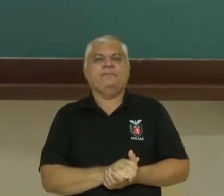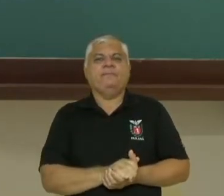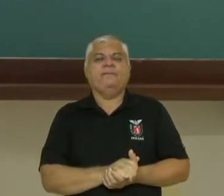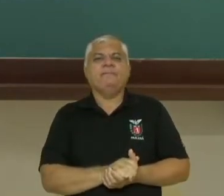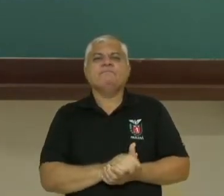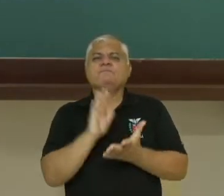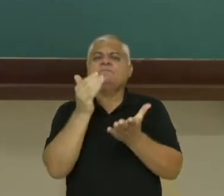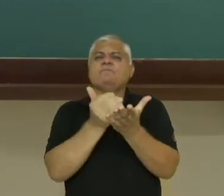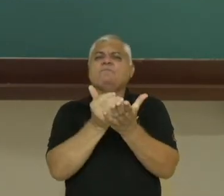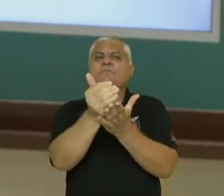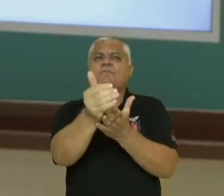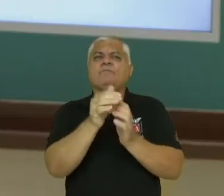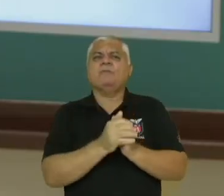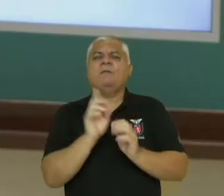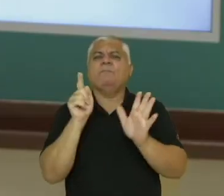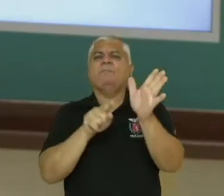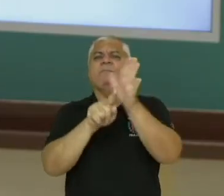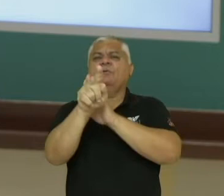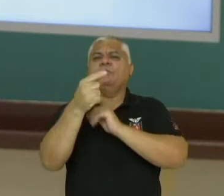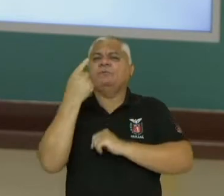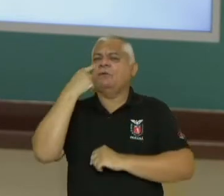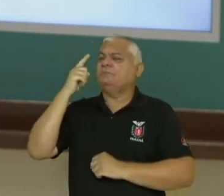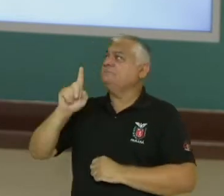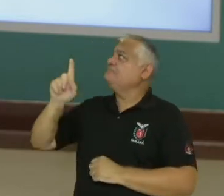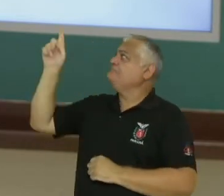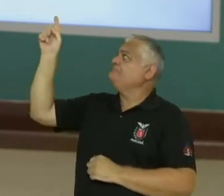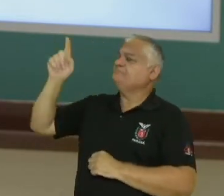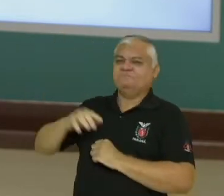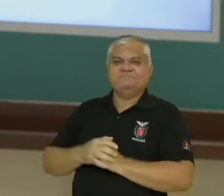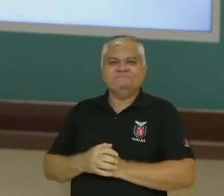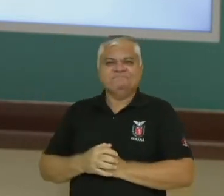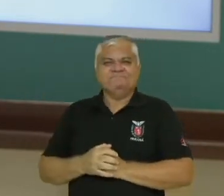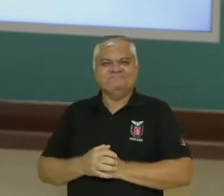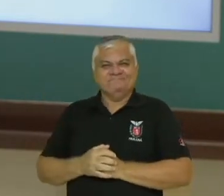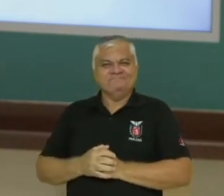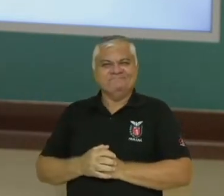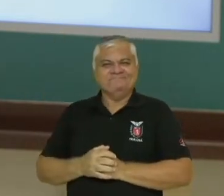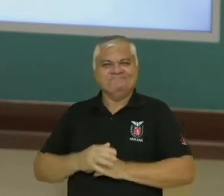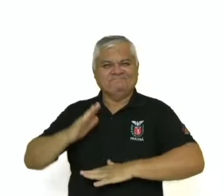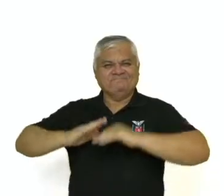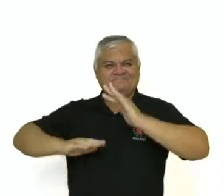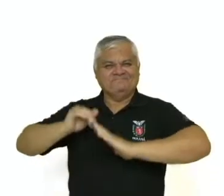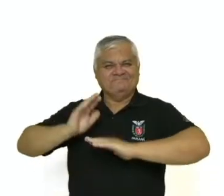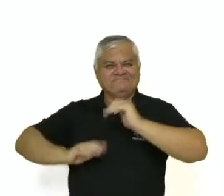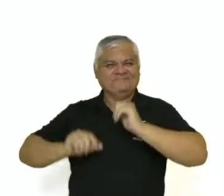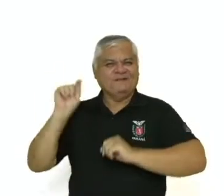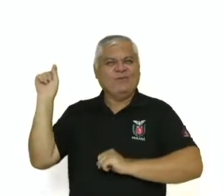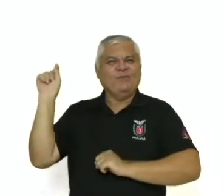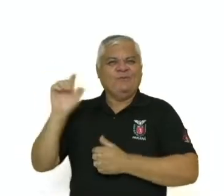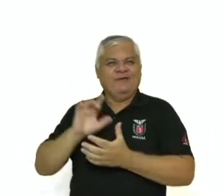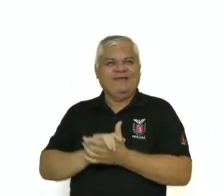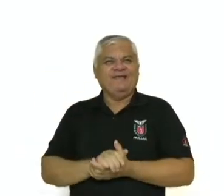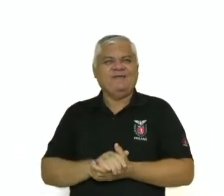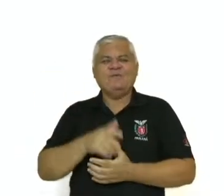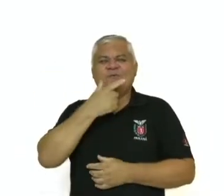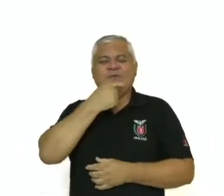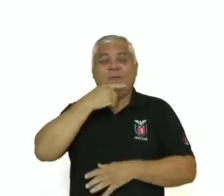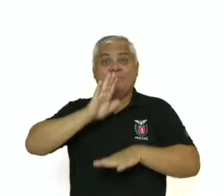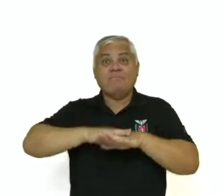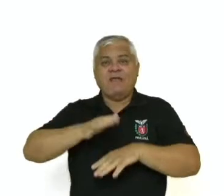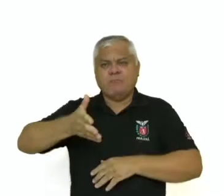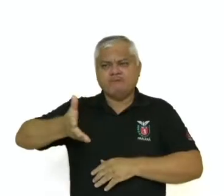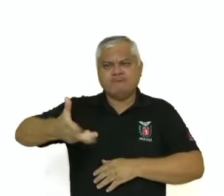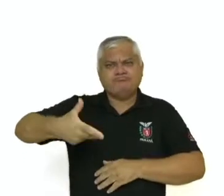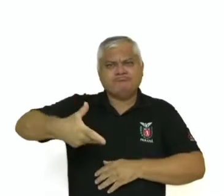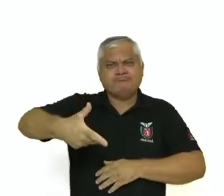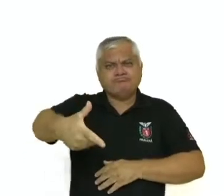vamos iniciar aqui sempre com uma perguntinha, né? Olha que o cara bonito aqui, né? Então, em homenagem ao homem mais rápido do mundo,